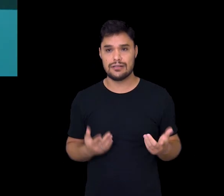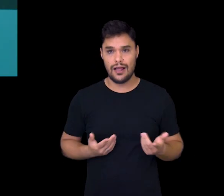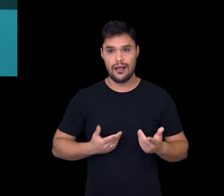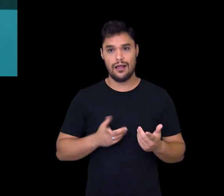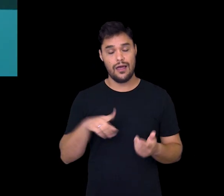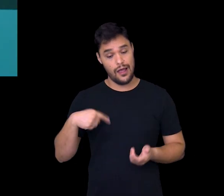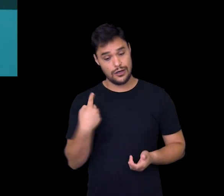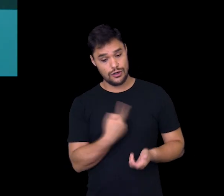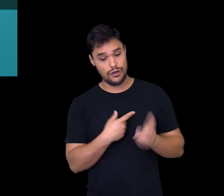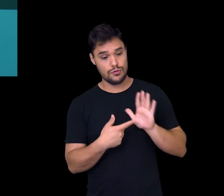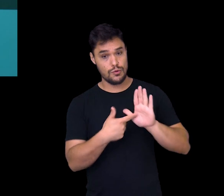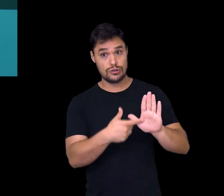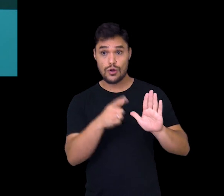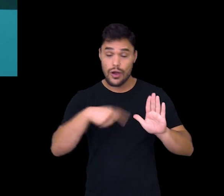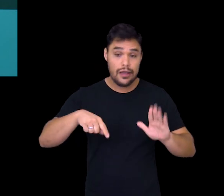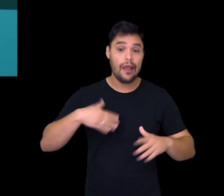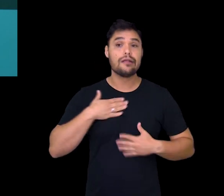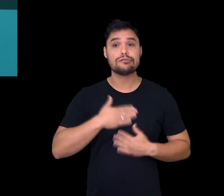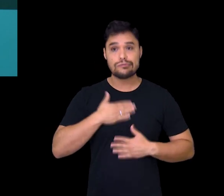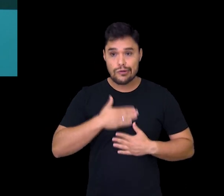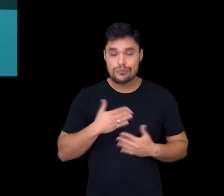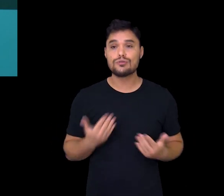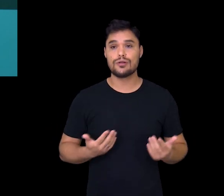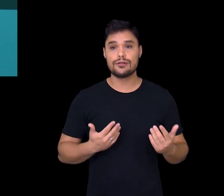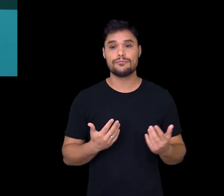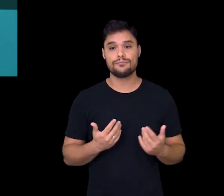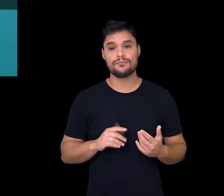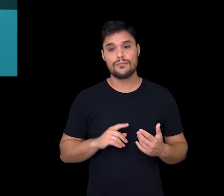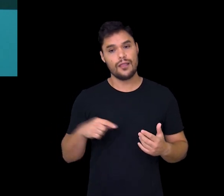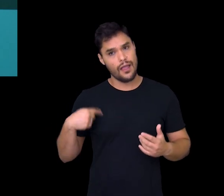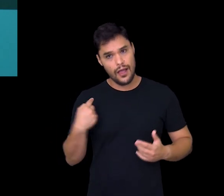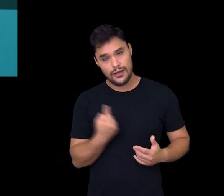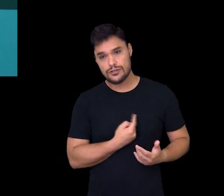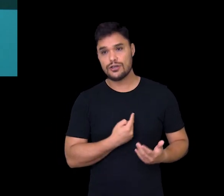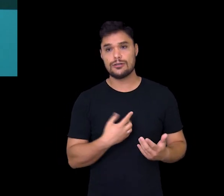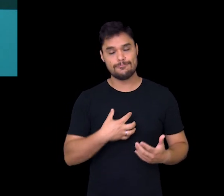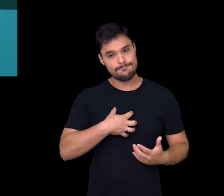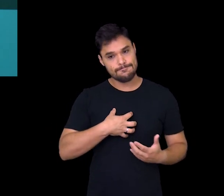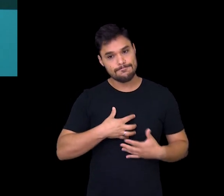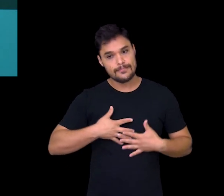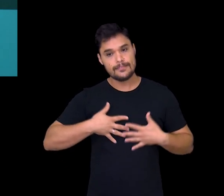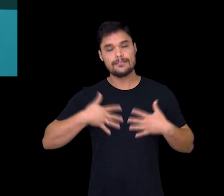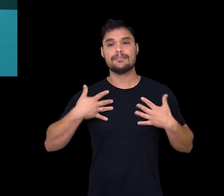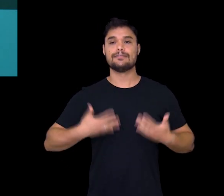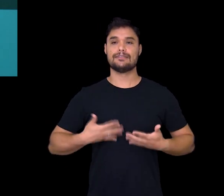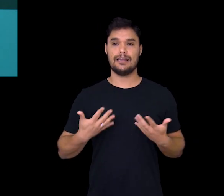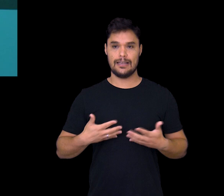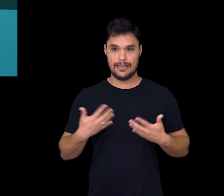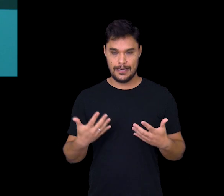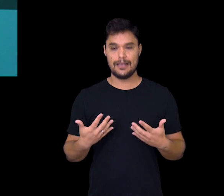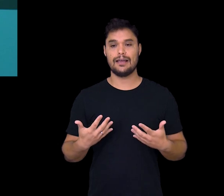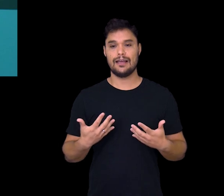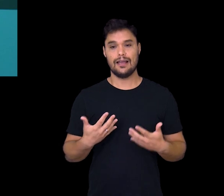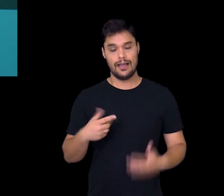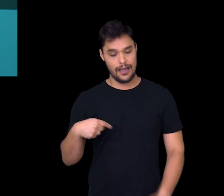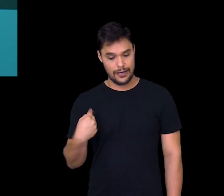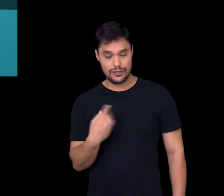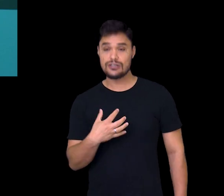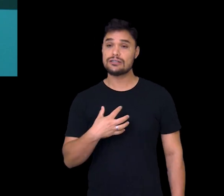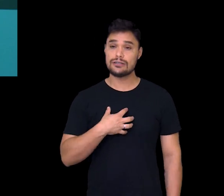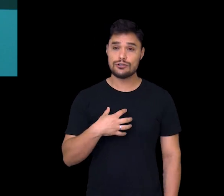encantados com isso. Então foi assim, para nós foi assim, encheu o nosso coração de alegria, porque a gente sentiu que a